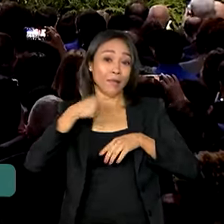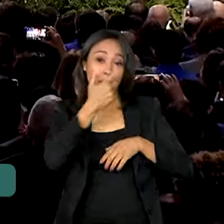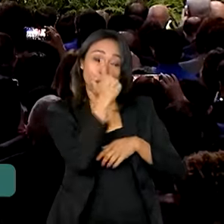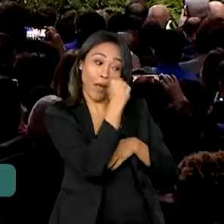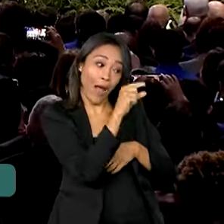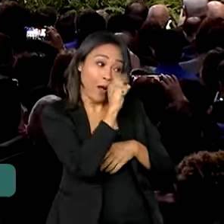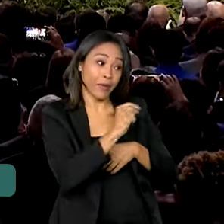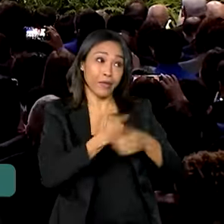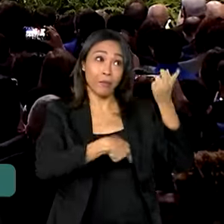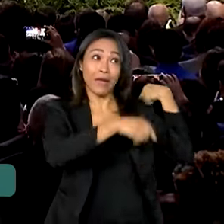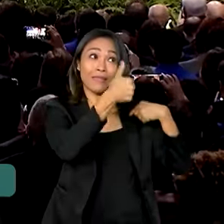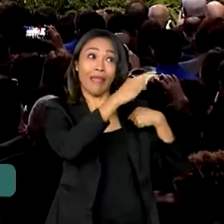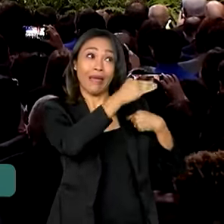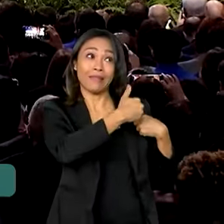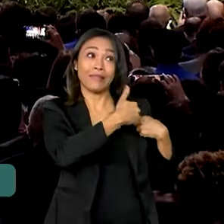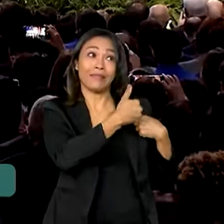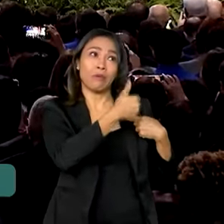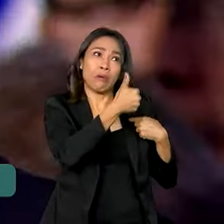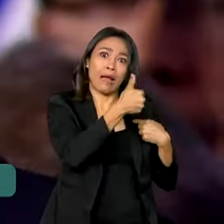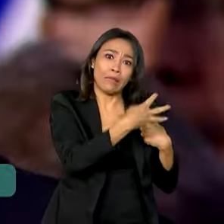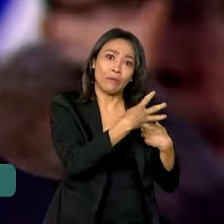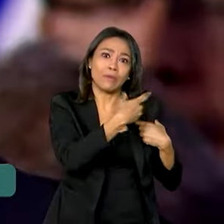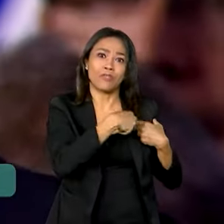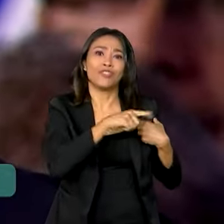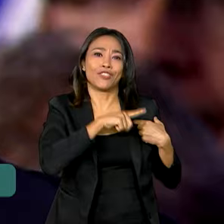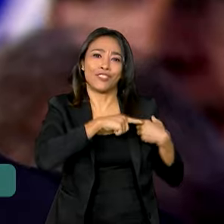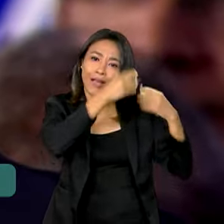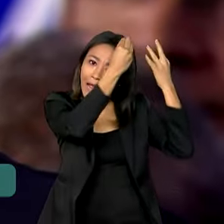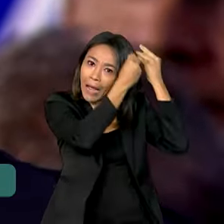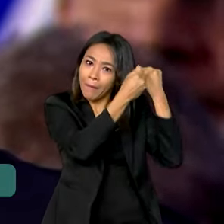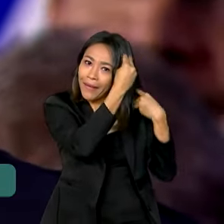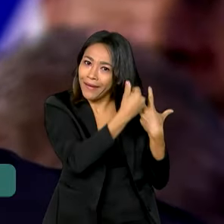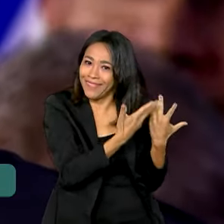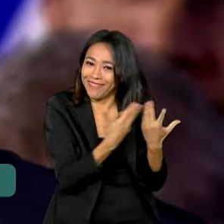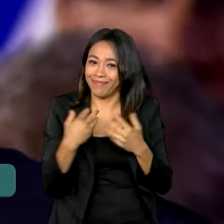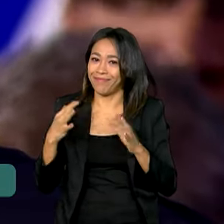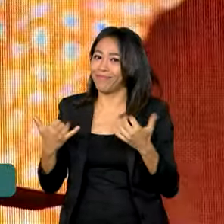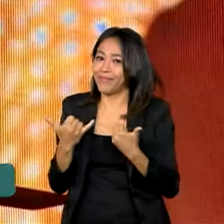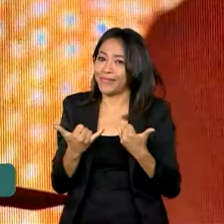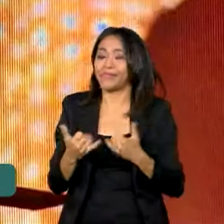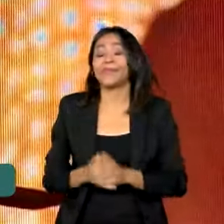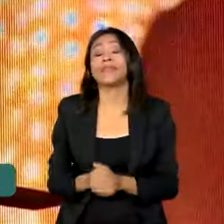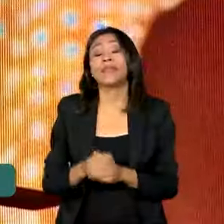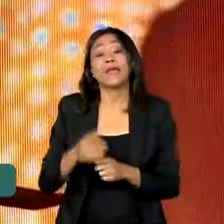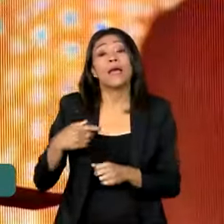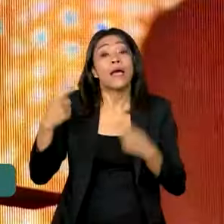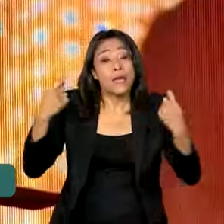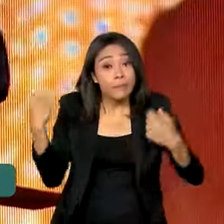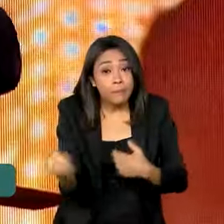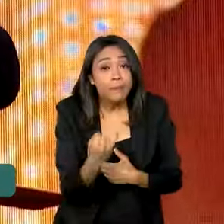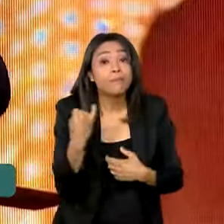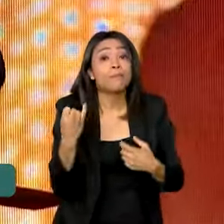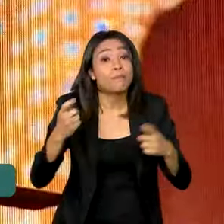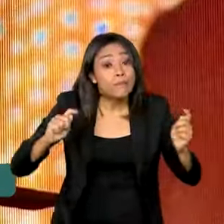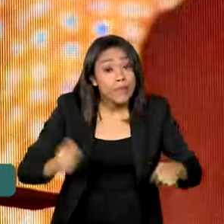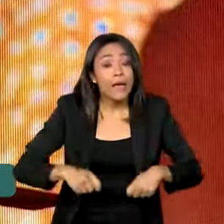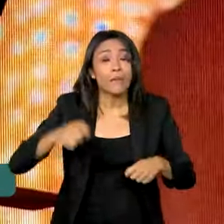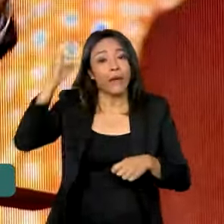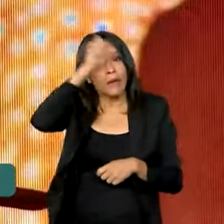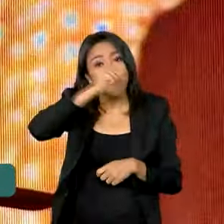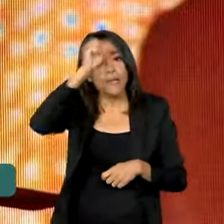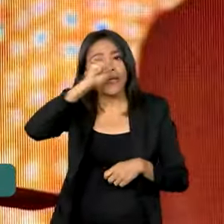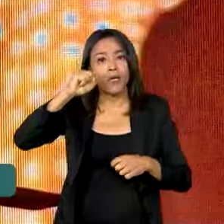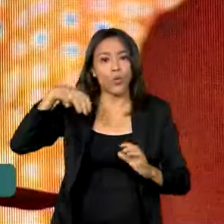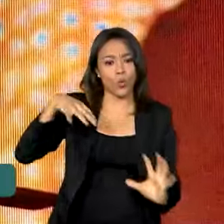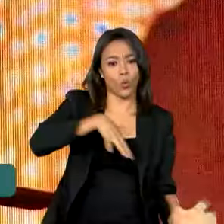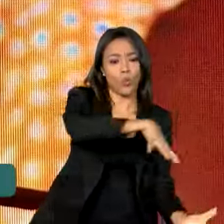gente tinha 10 anos de idade ou 14 anos de idade. Então, é preciso que a gente aprenda que mudou o mundo